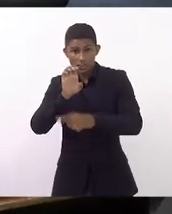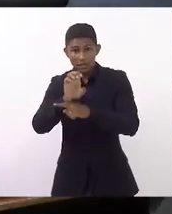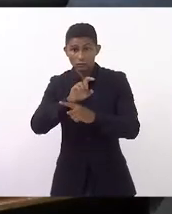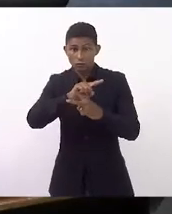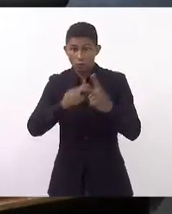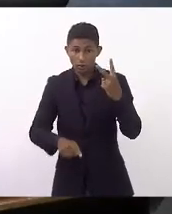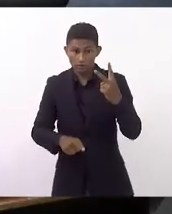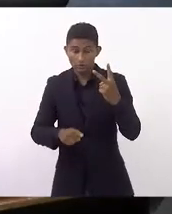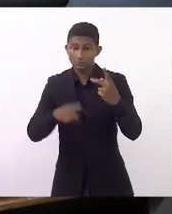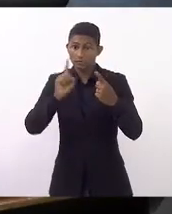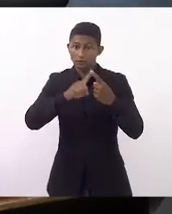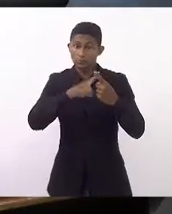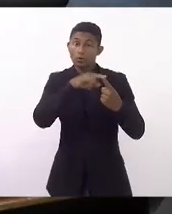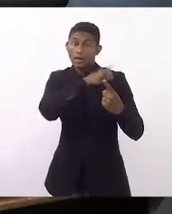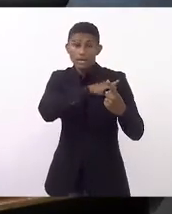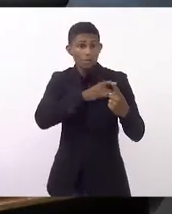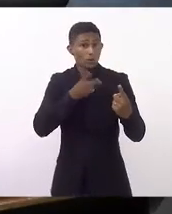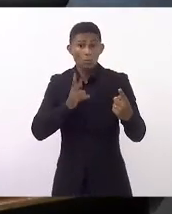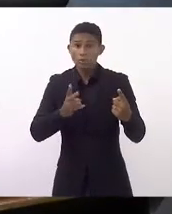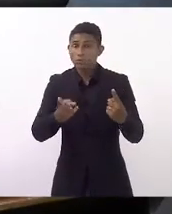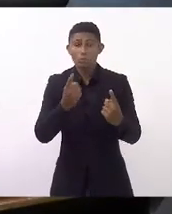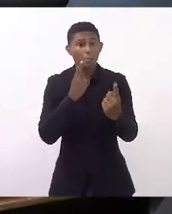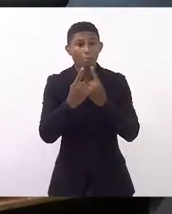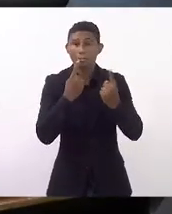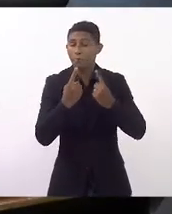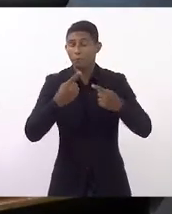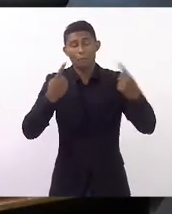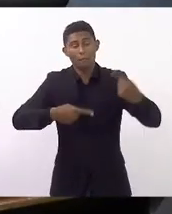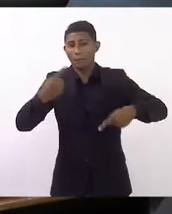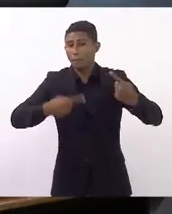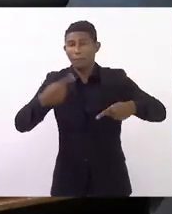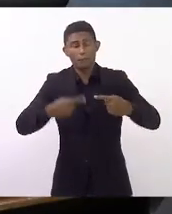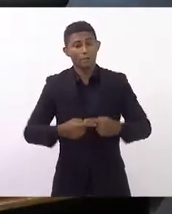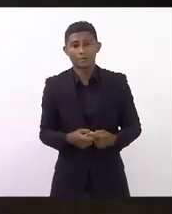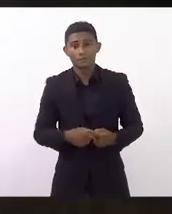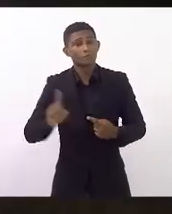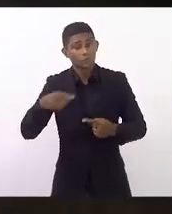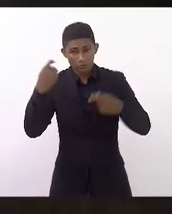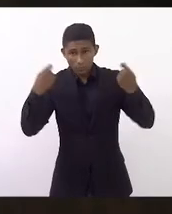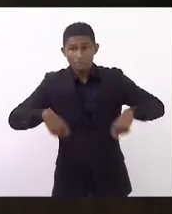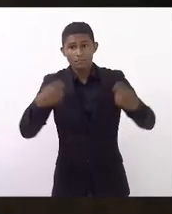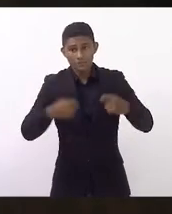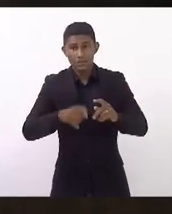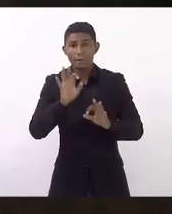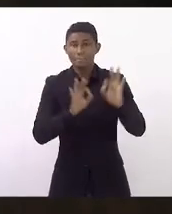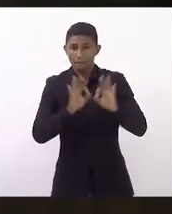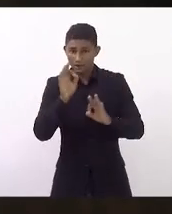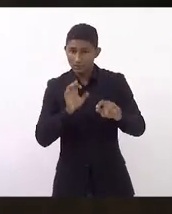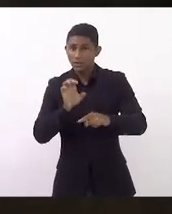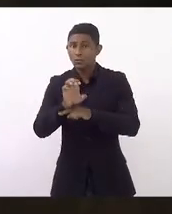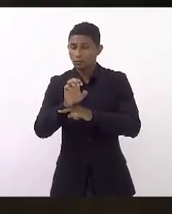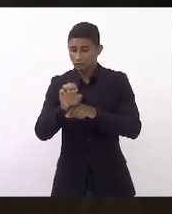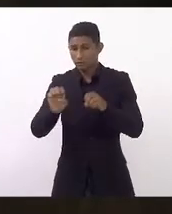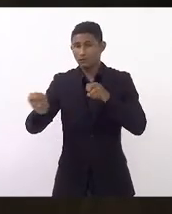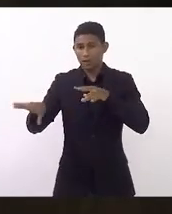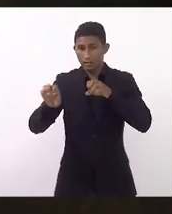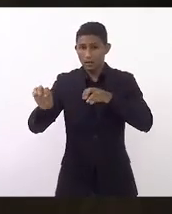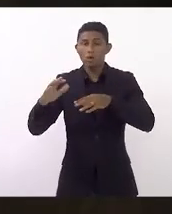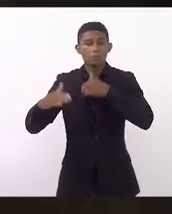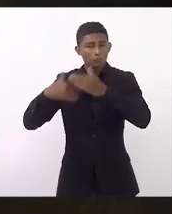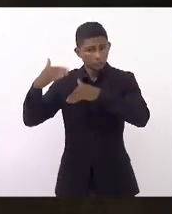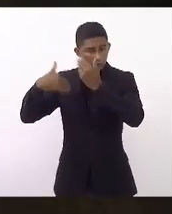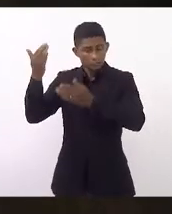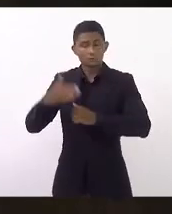nesse mesmo estágio de discussão da reforma do ensino médio. Conversava agora com o deputado Valdeque, a gente ainda precisa avançar com o plano estadual de educação. Você tem questões muito